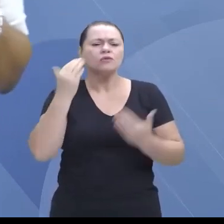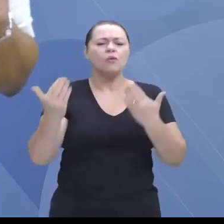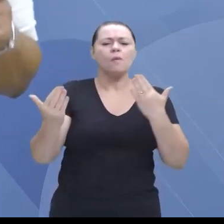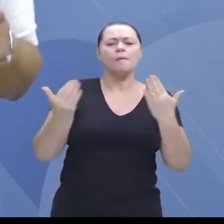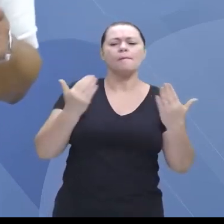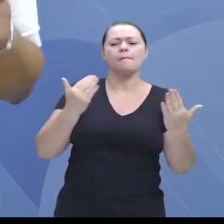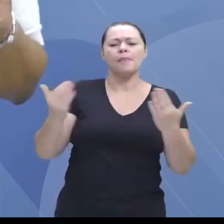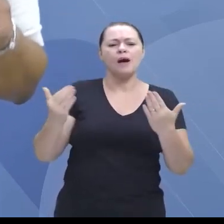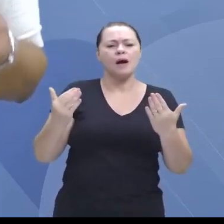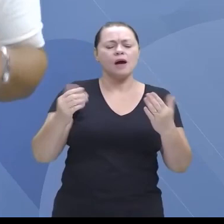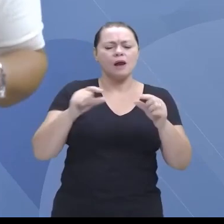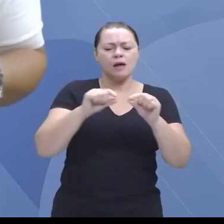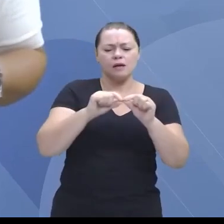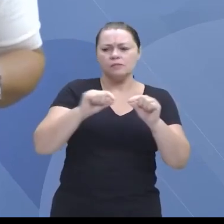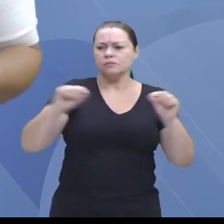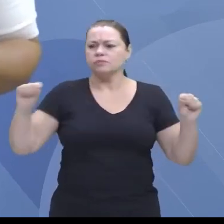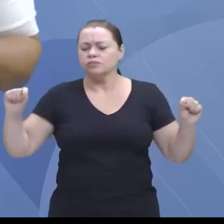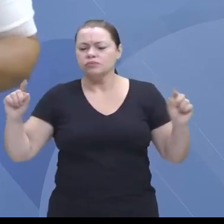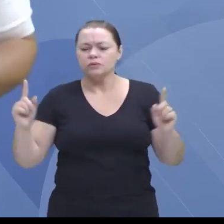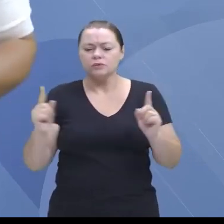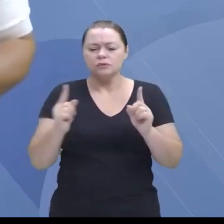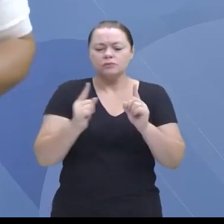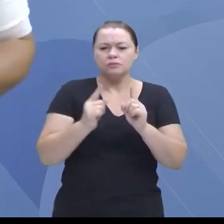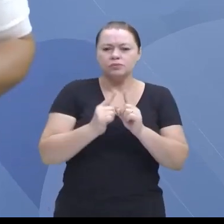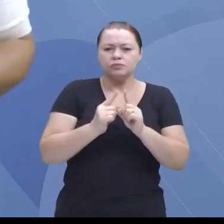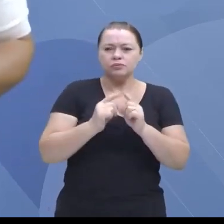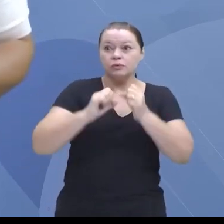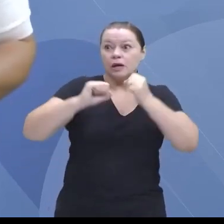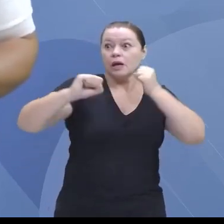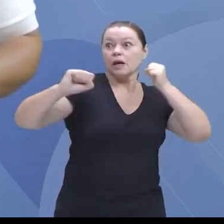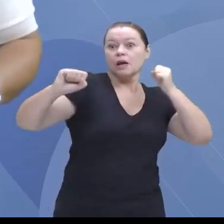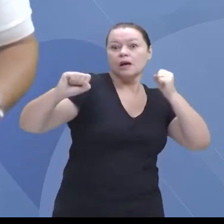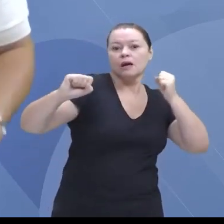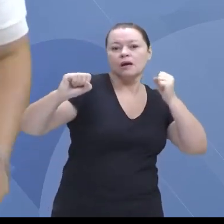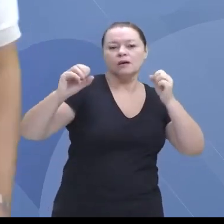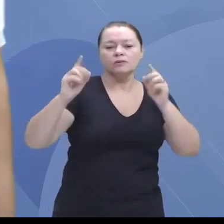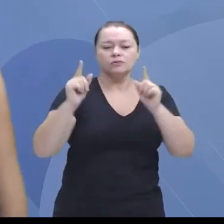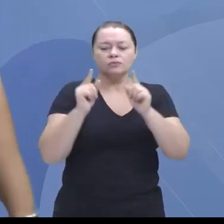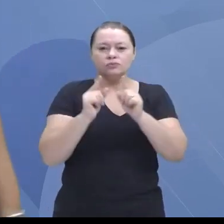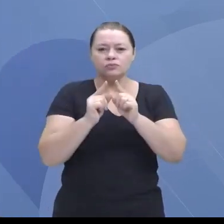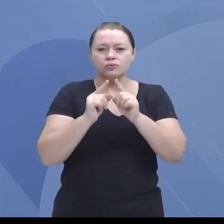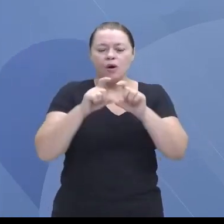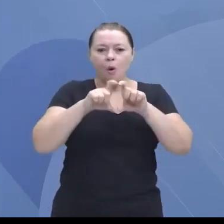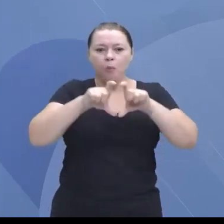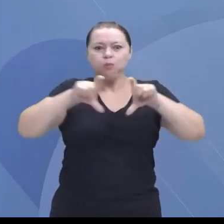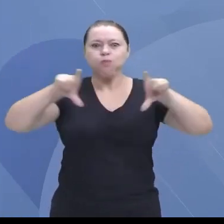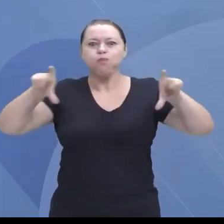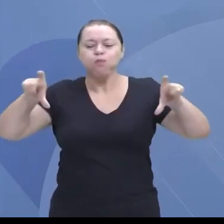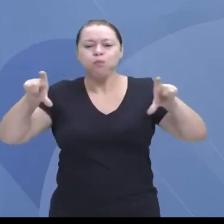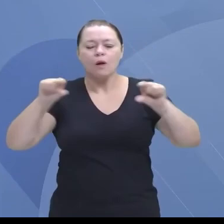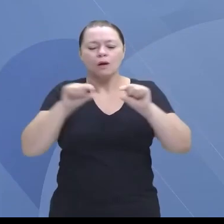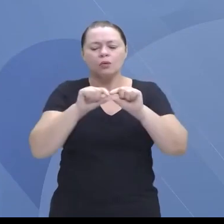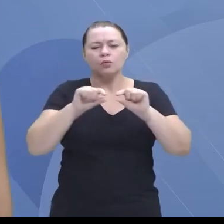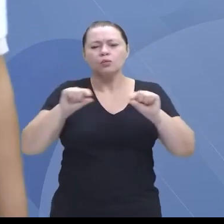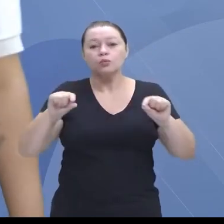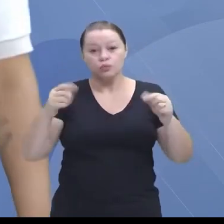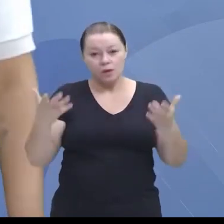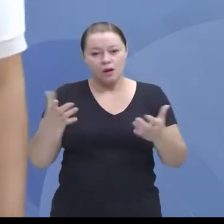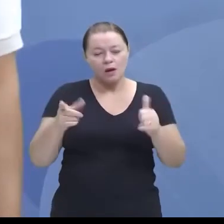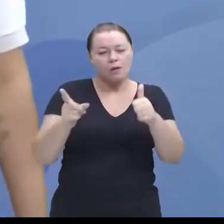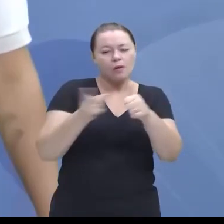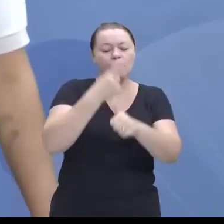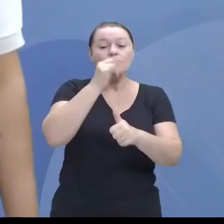e dimensão das figuras. Agora, vamos observar o nosso primeiro exemplo. Crianças,